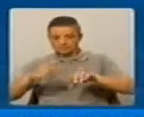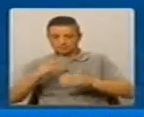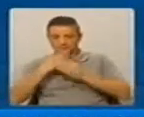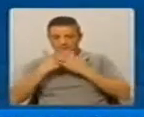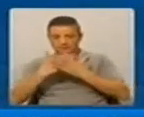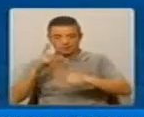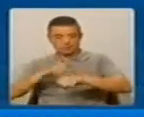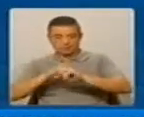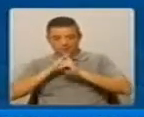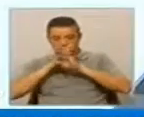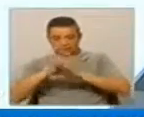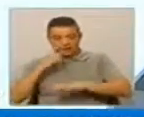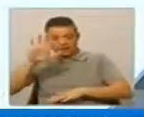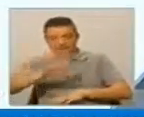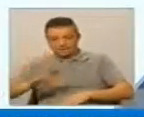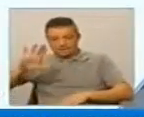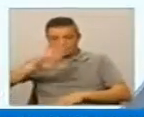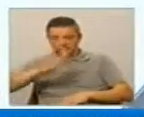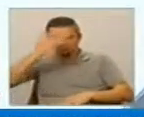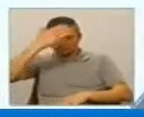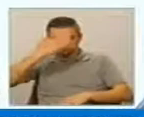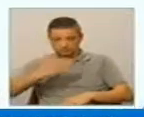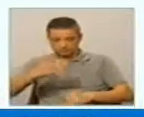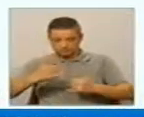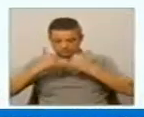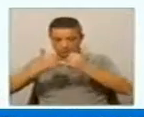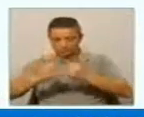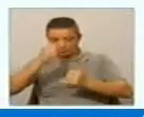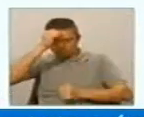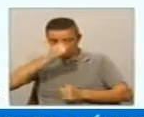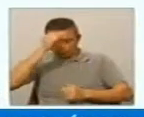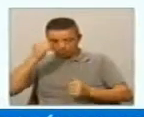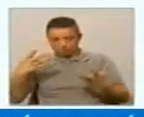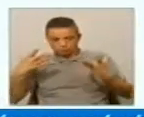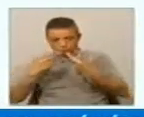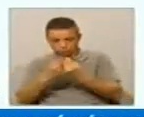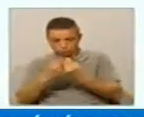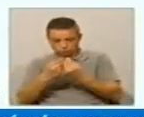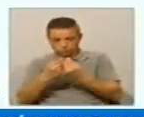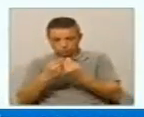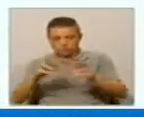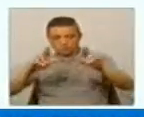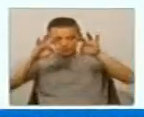temos mais tempo, a imagem da semana fica para o próximo domingo. Muito obrigada por estares connosco, por ter estado connosco, um bom fim de semana.